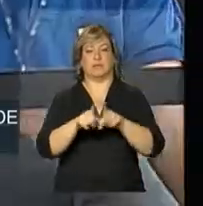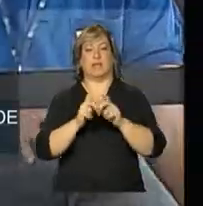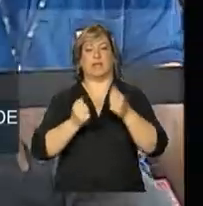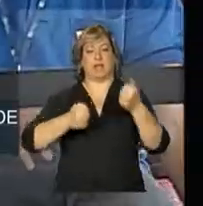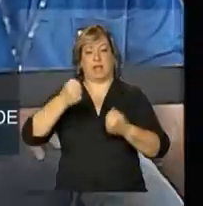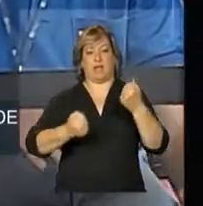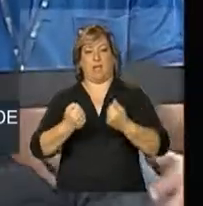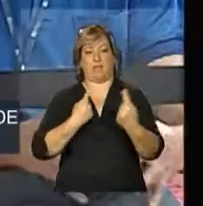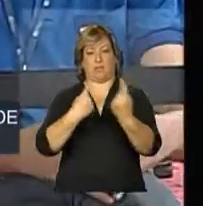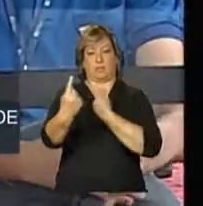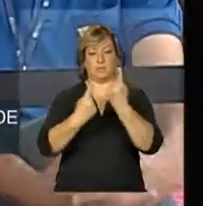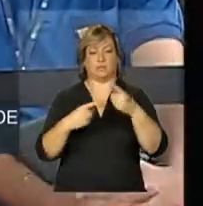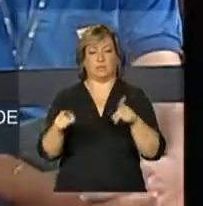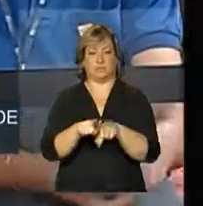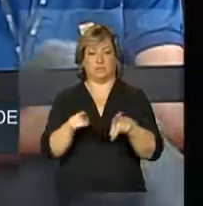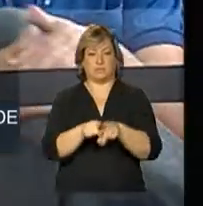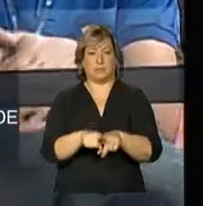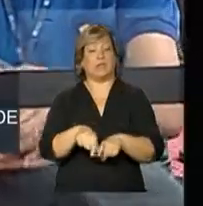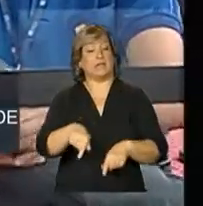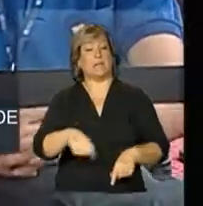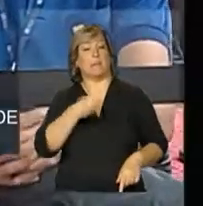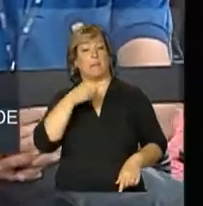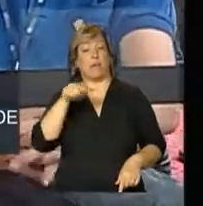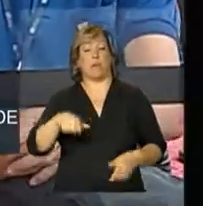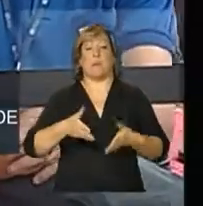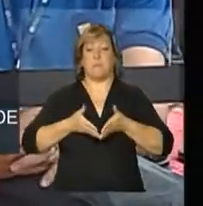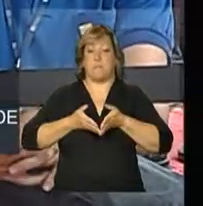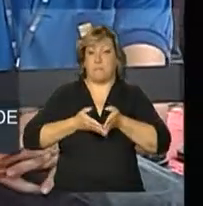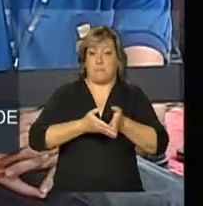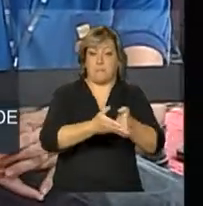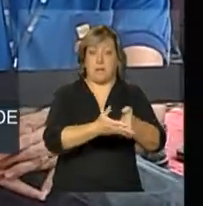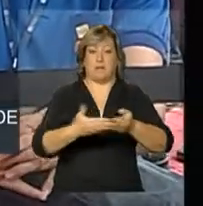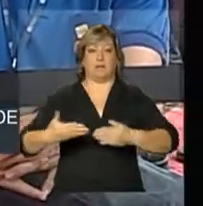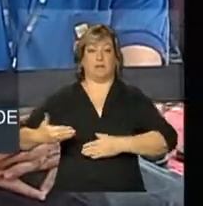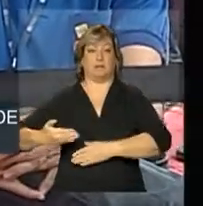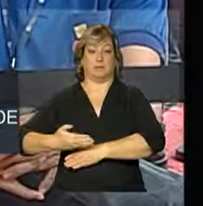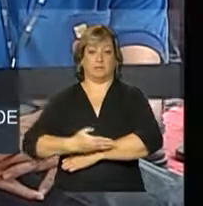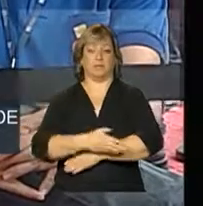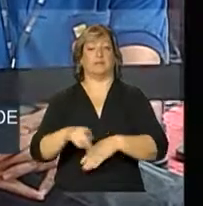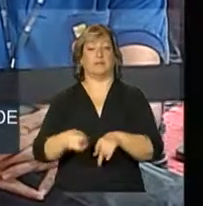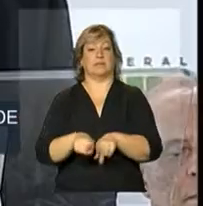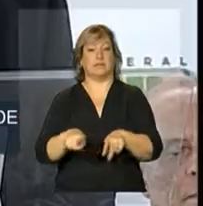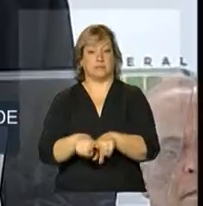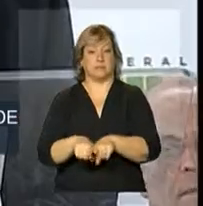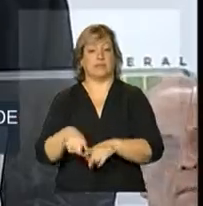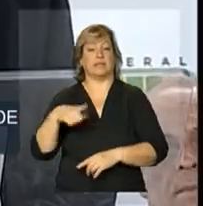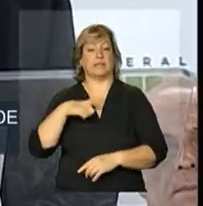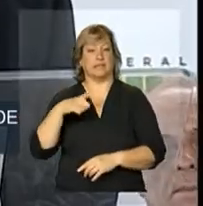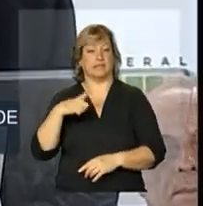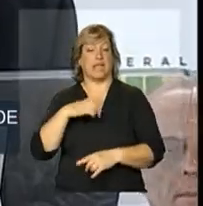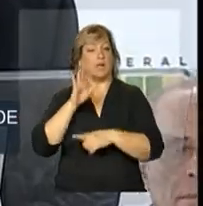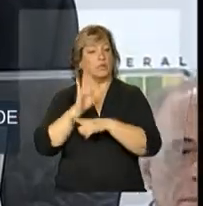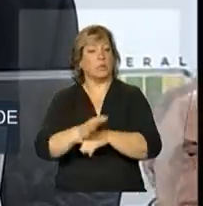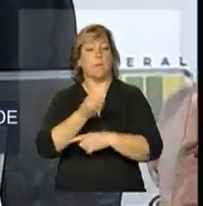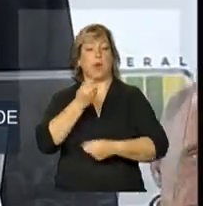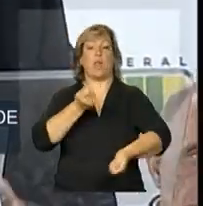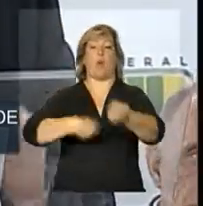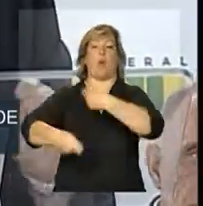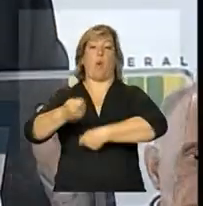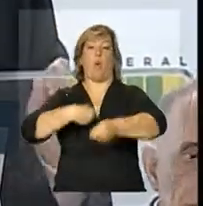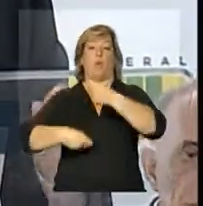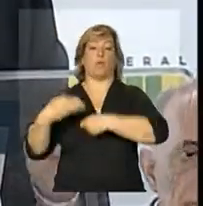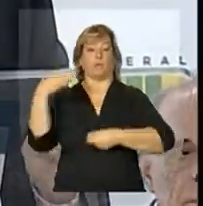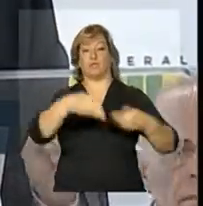Itaqui traz vantagens econômicas exclusivas a produtores do eixo centro-norte do país,